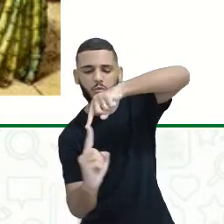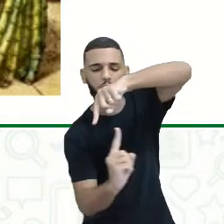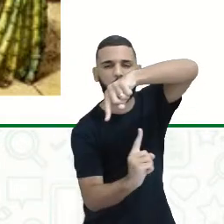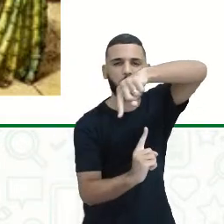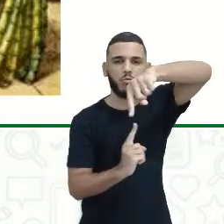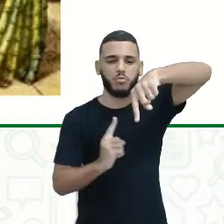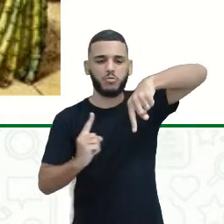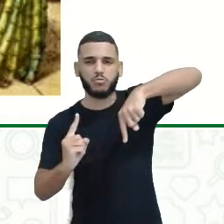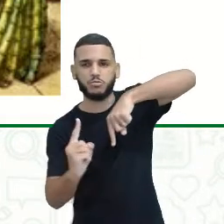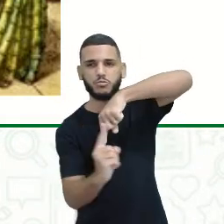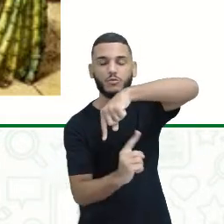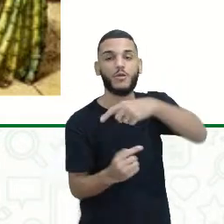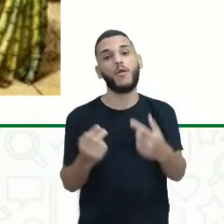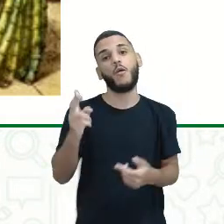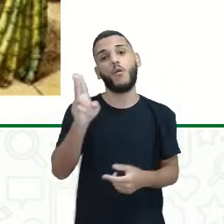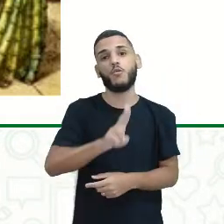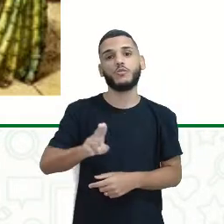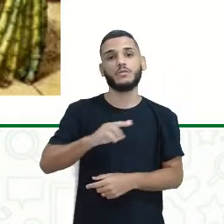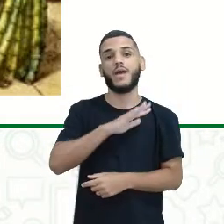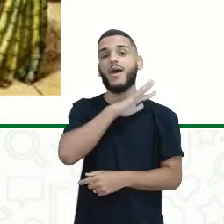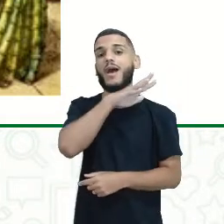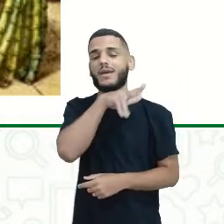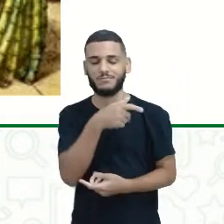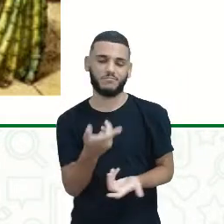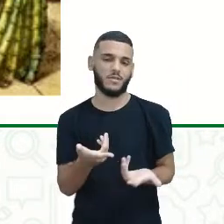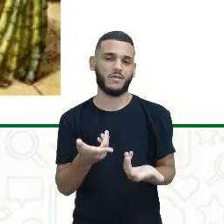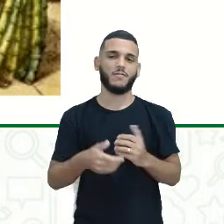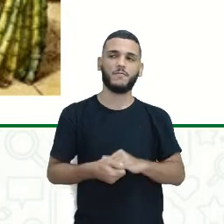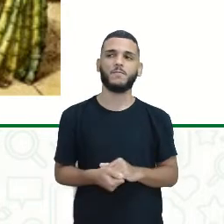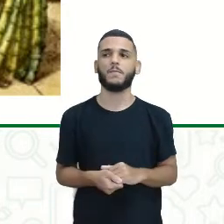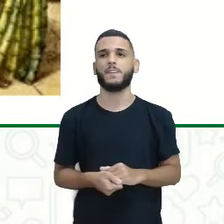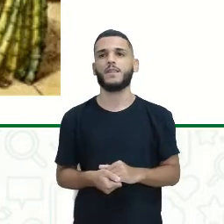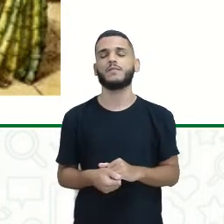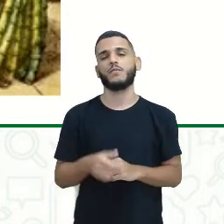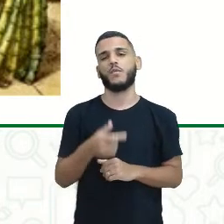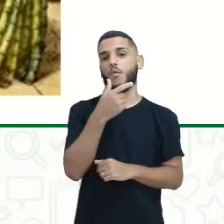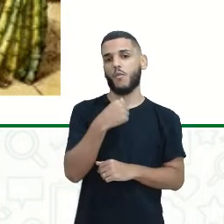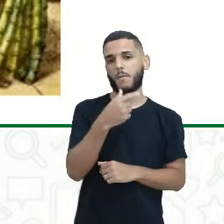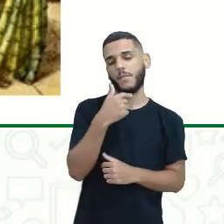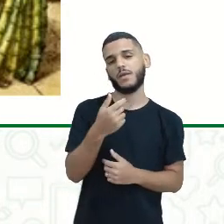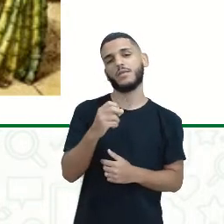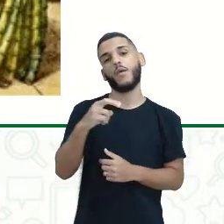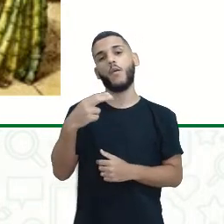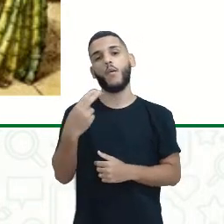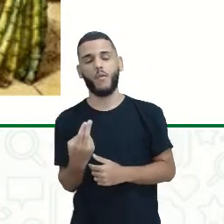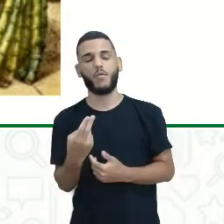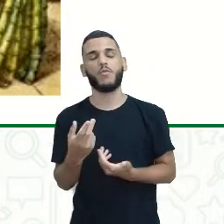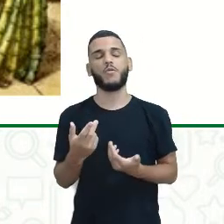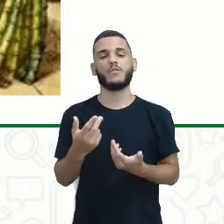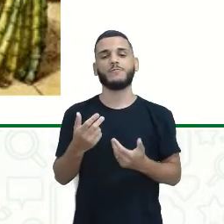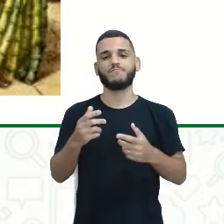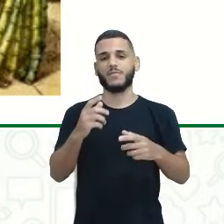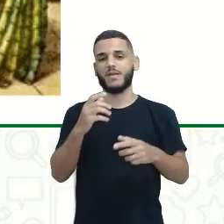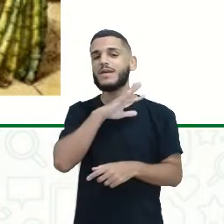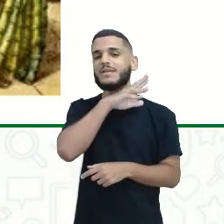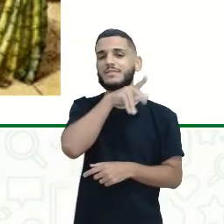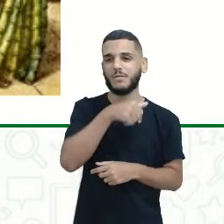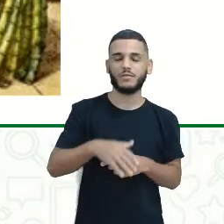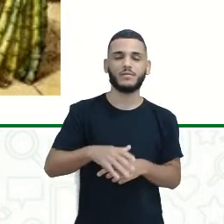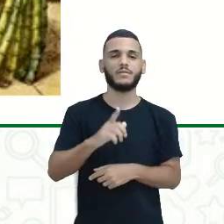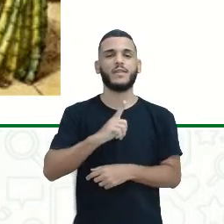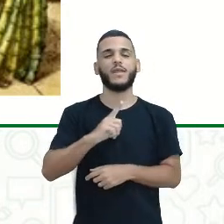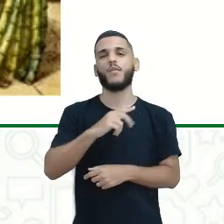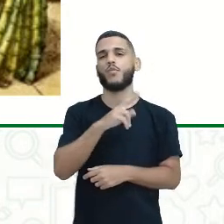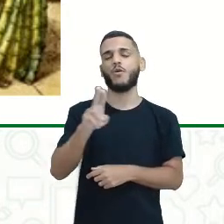tinha tração animal. Esse engenho de tração humana ou animal recebia o nome de engenho de trapiche.